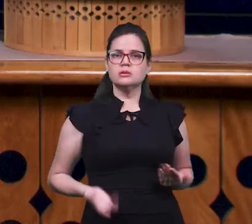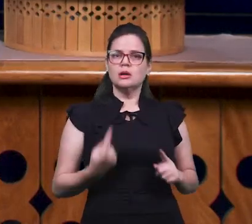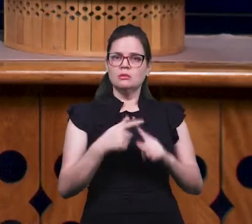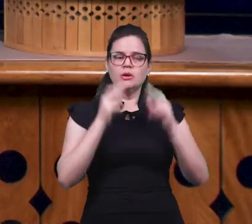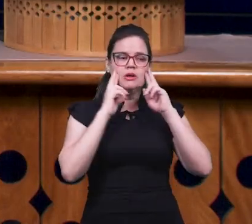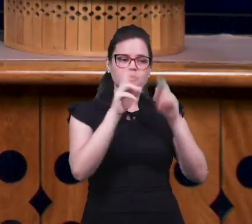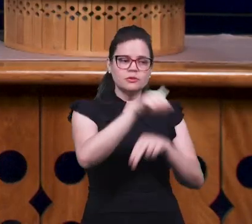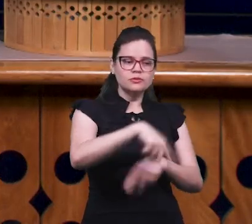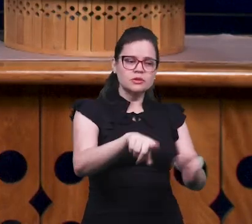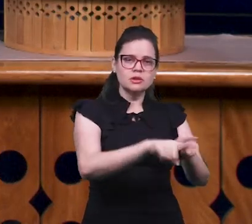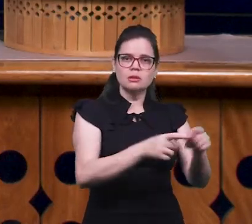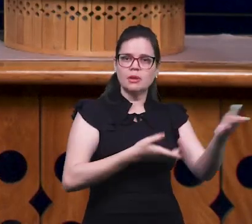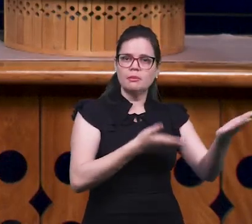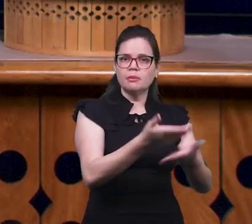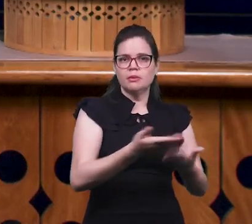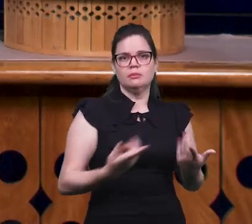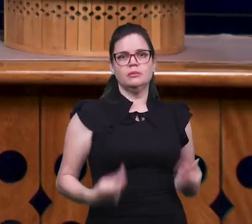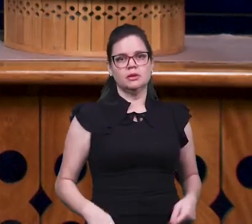que eu vou respeitar vocês também.